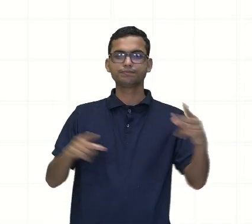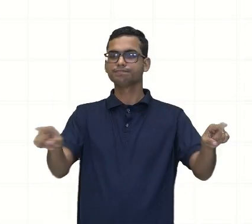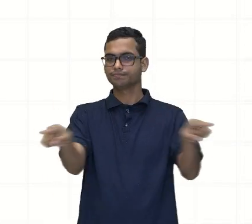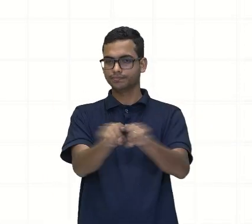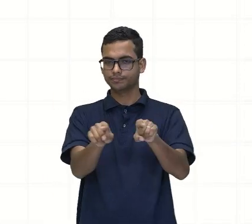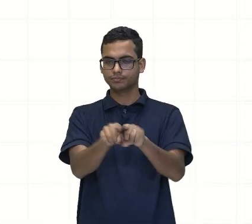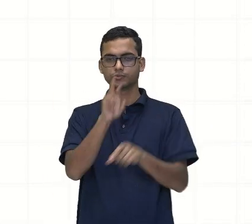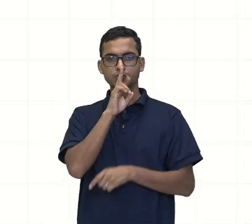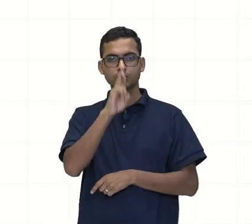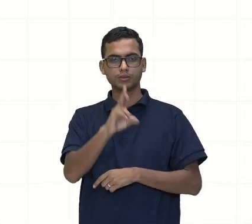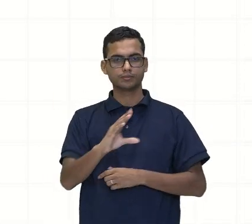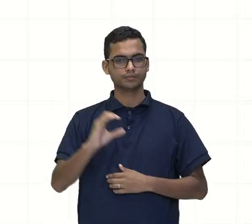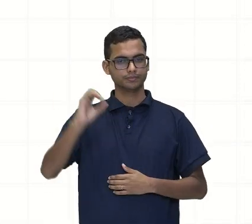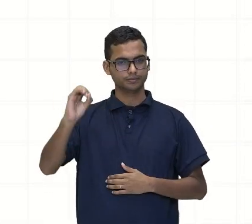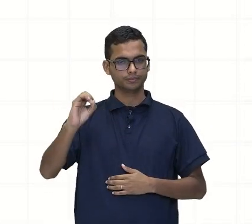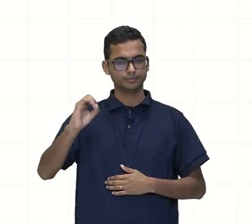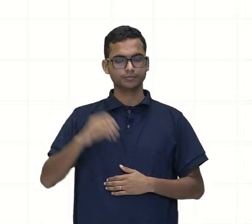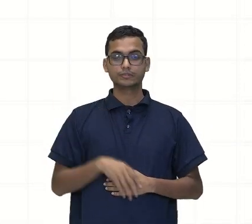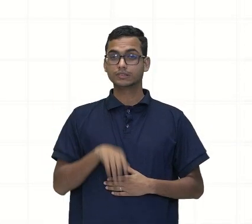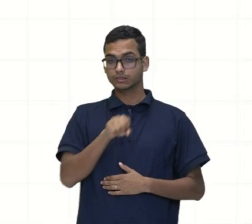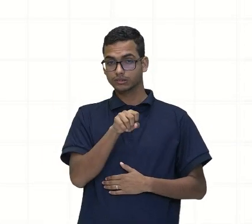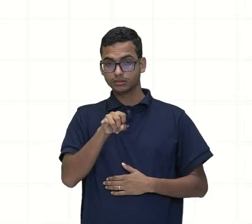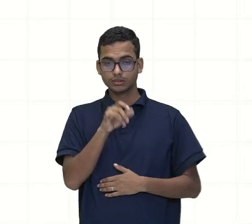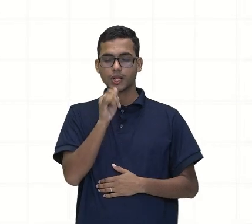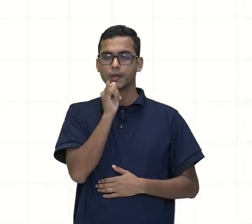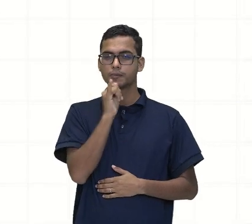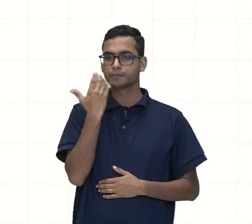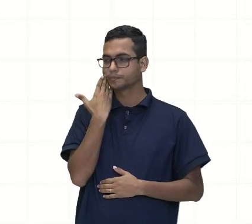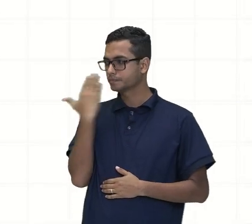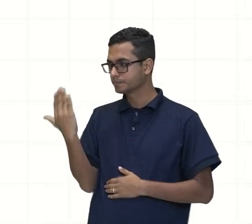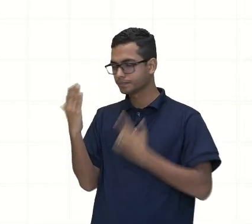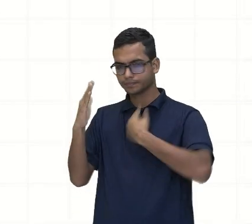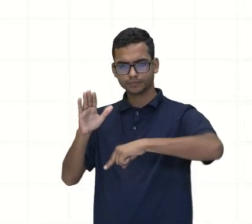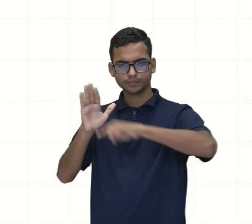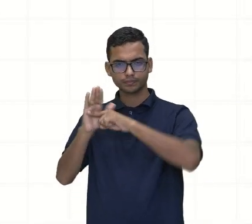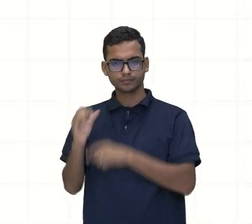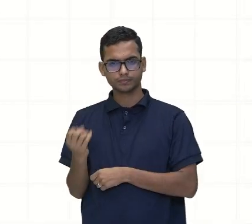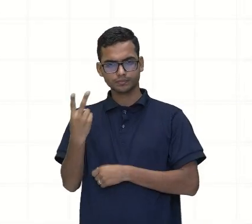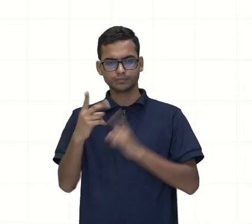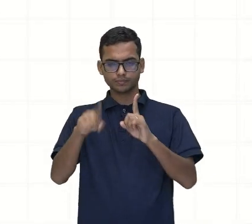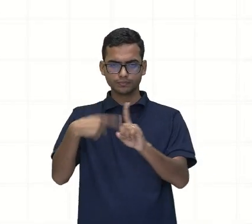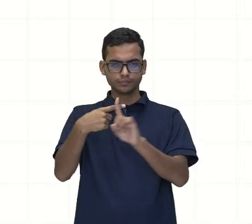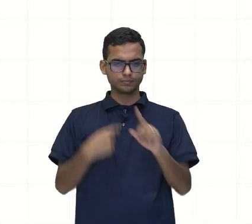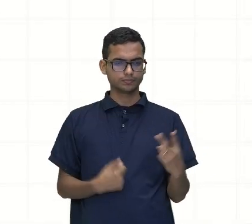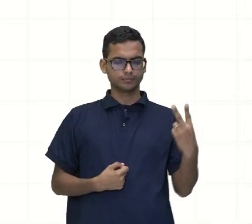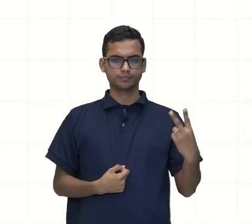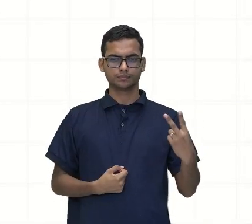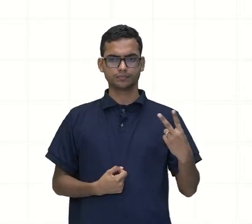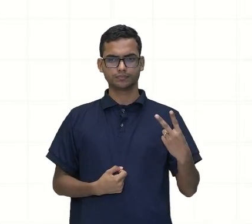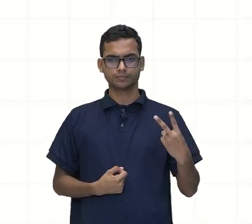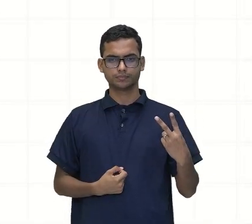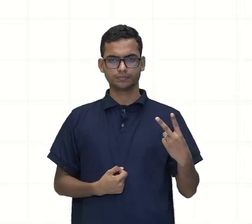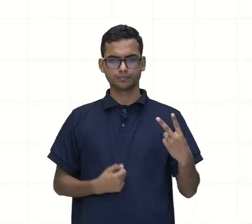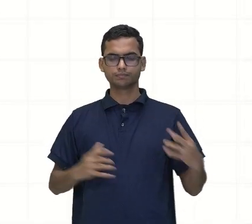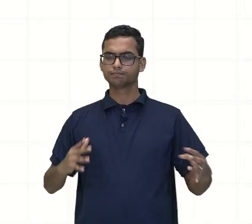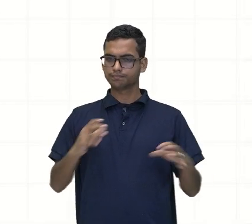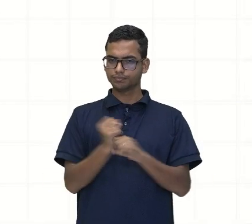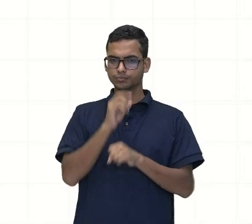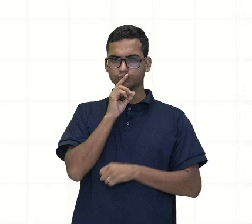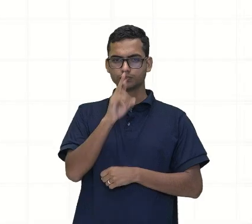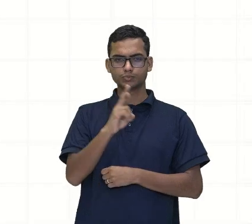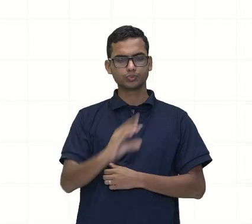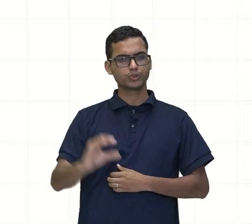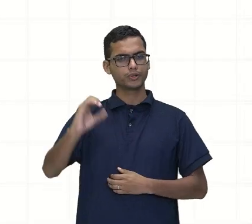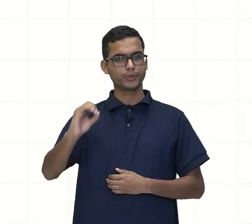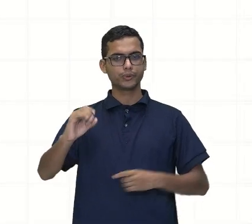0. E se a gente tivesse menos 2 mais 2, isso aqui também dá